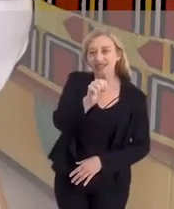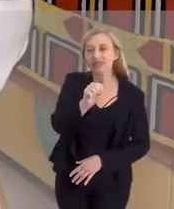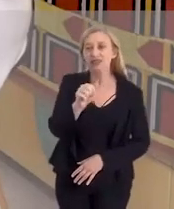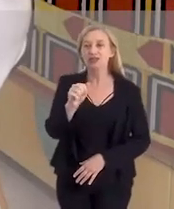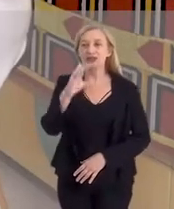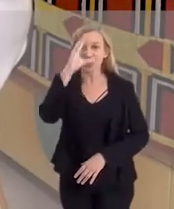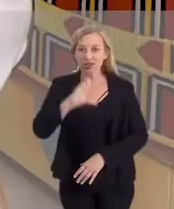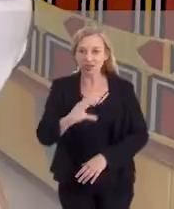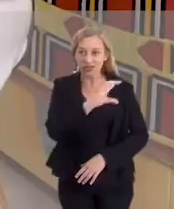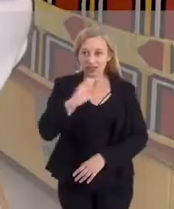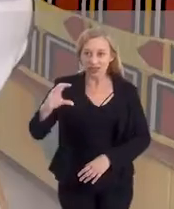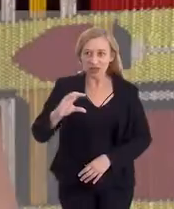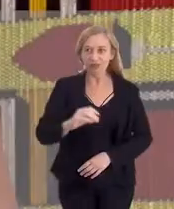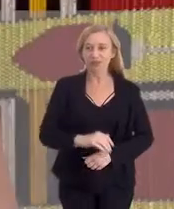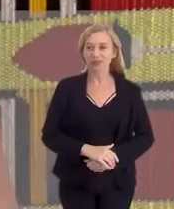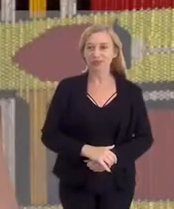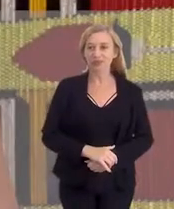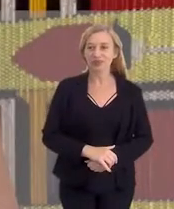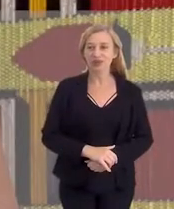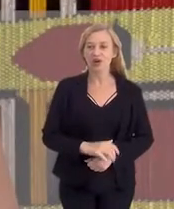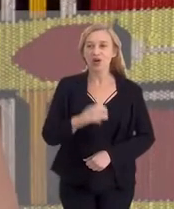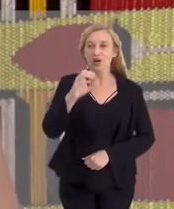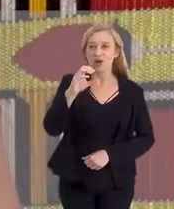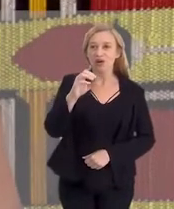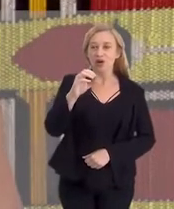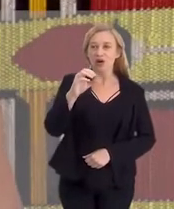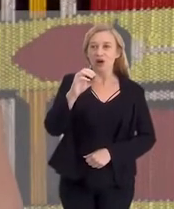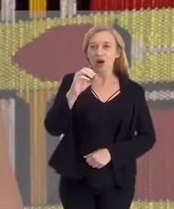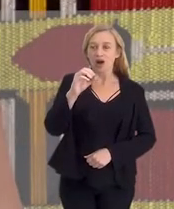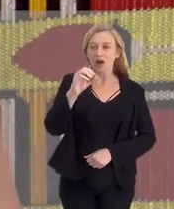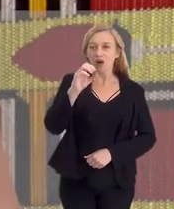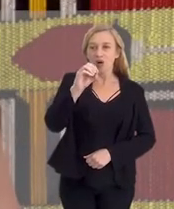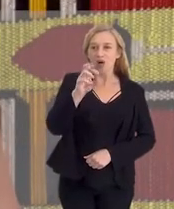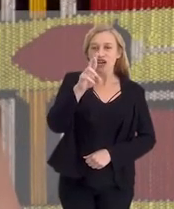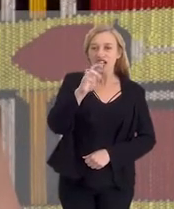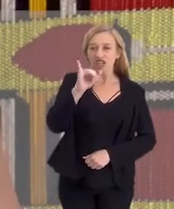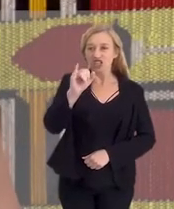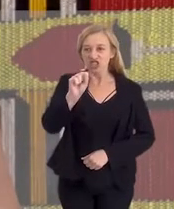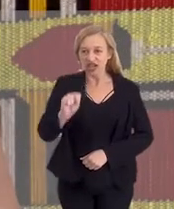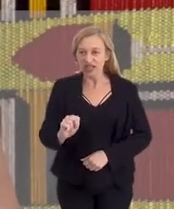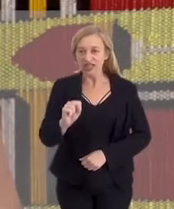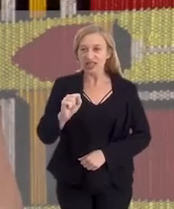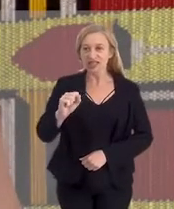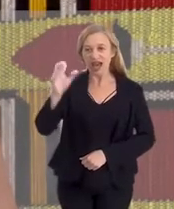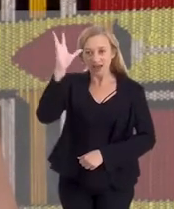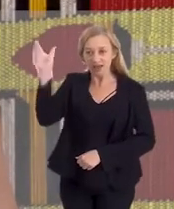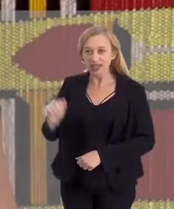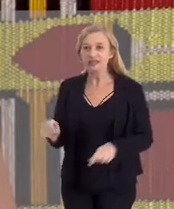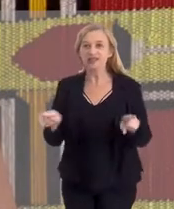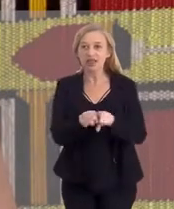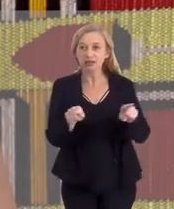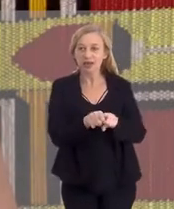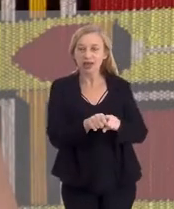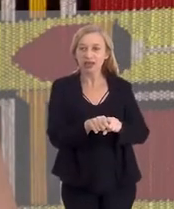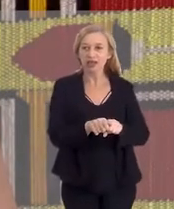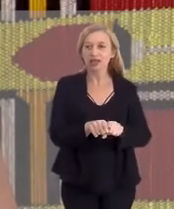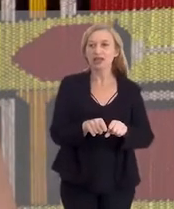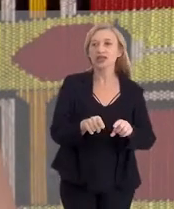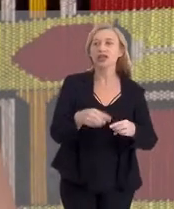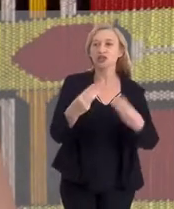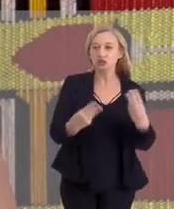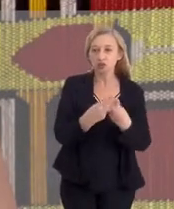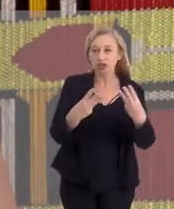pagelança, o catolicismo e os orixás africanos, tendo um pouquinho da cabala do judeu